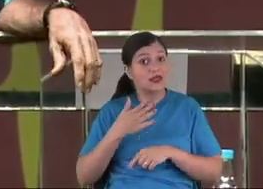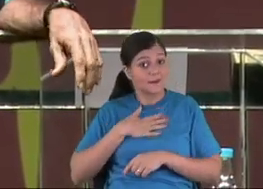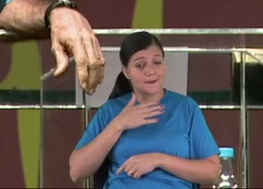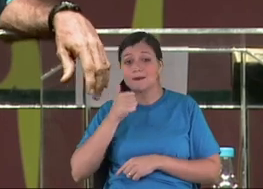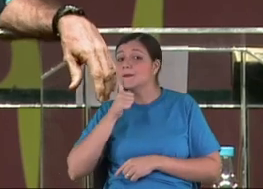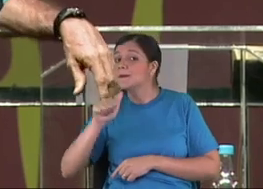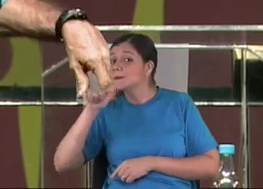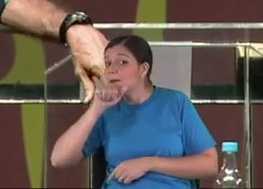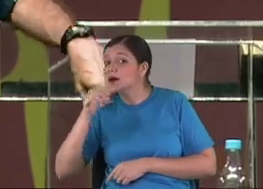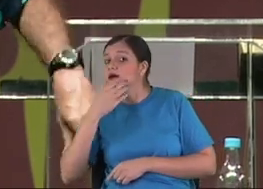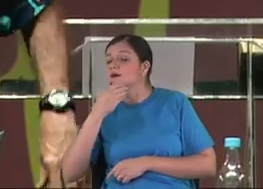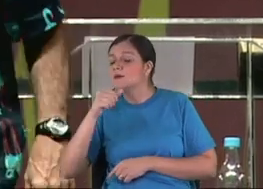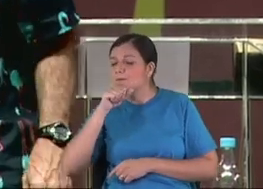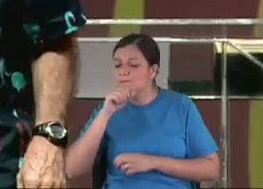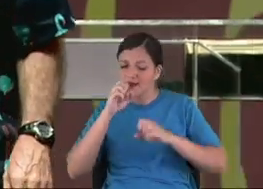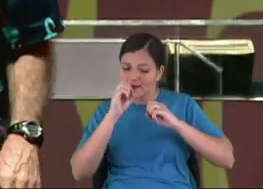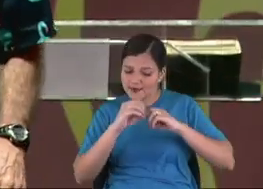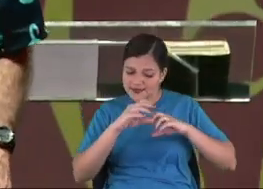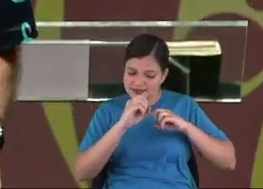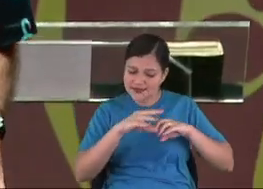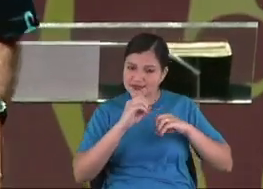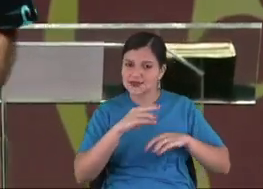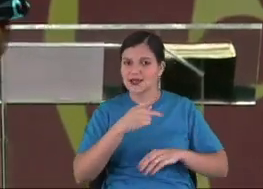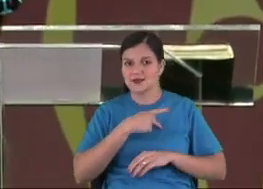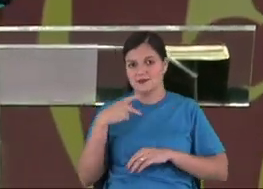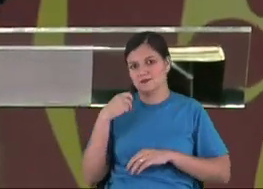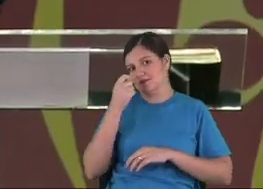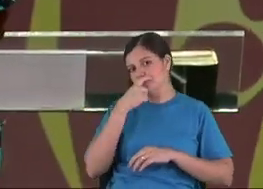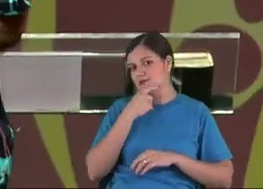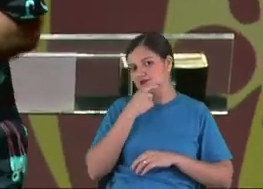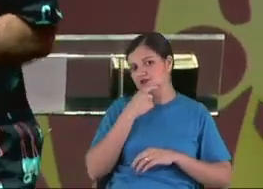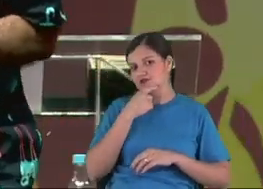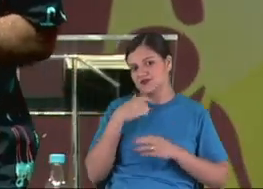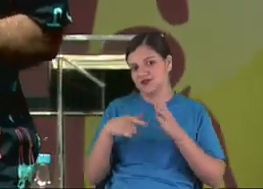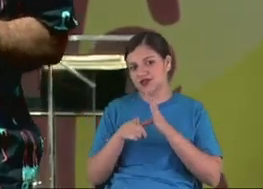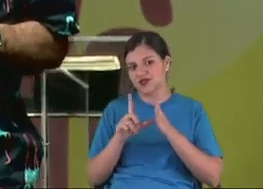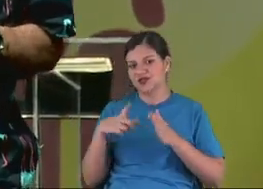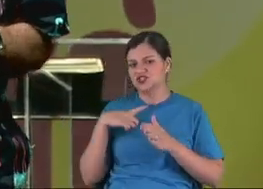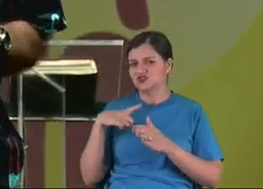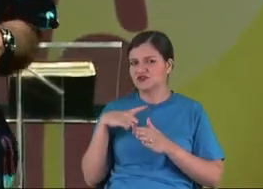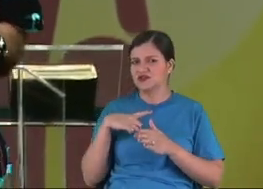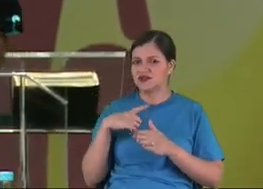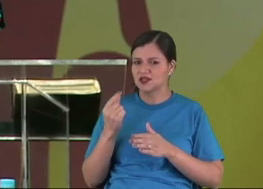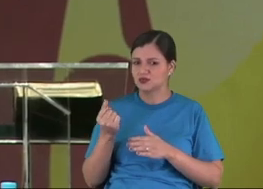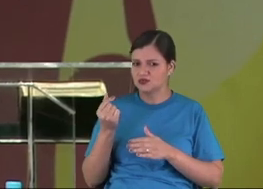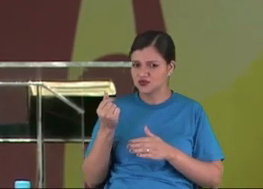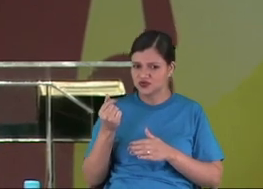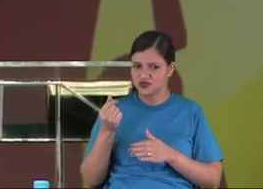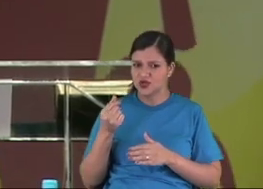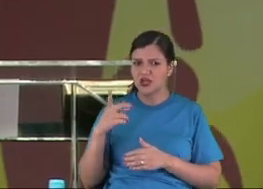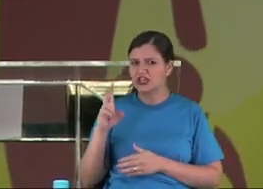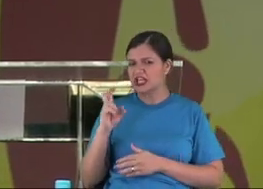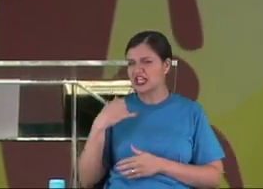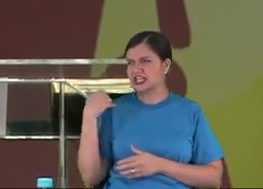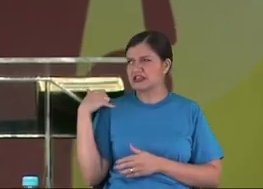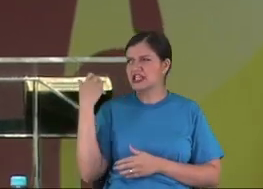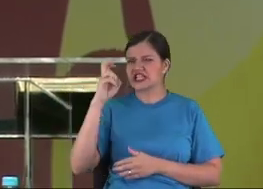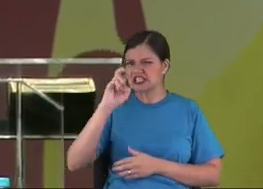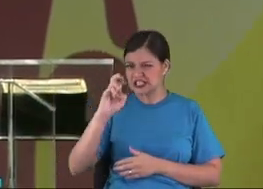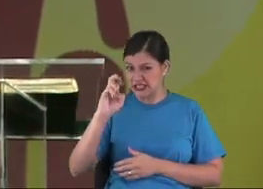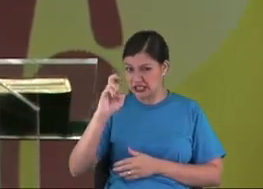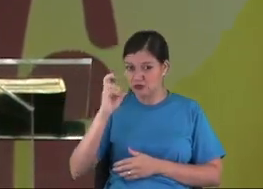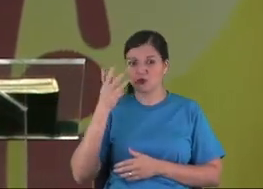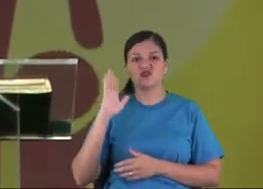treinaram. Antes de eu ter minha renda própria, que é mais ou menos com 4 anos, né? Com 5 anos já tinha uma rendazinha própria. Né?